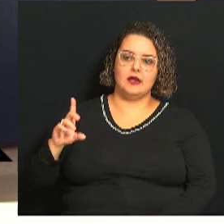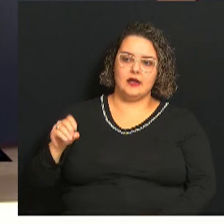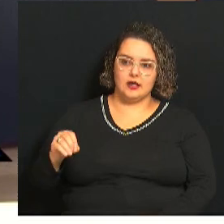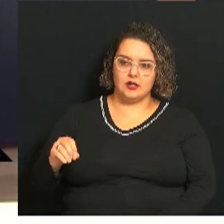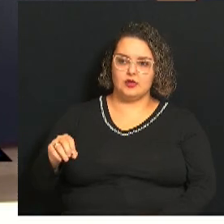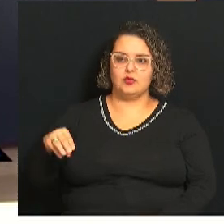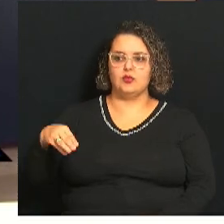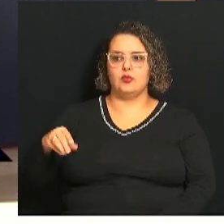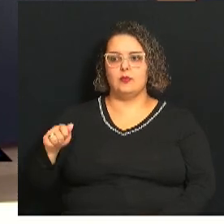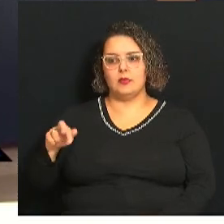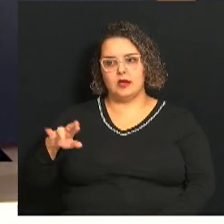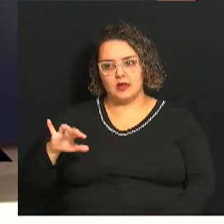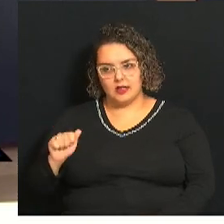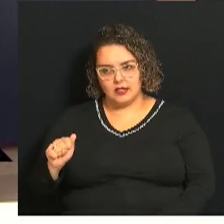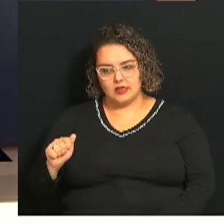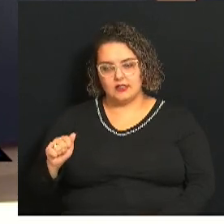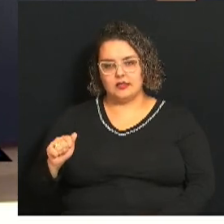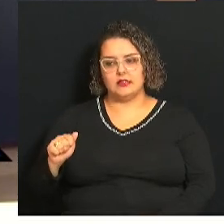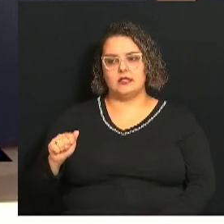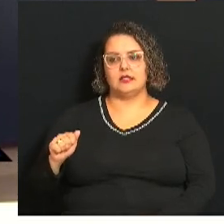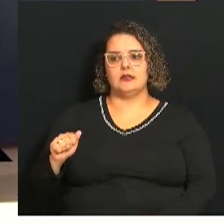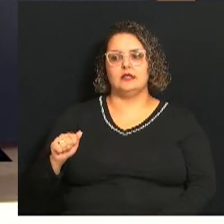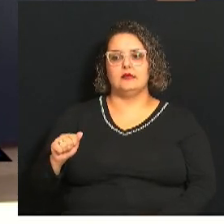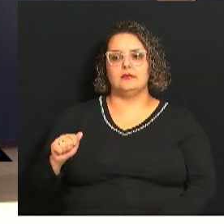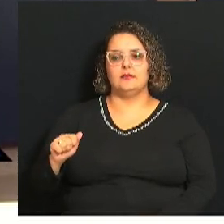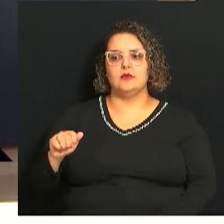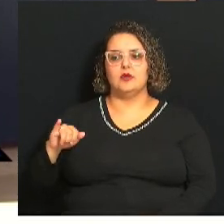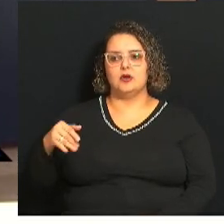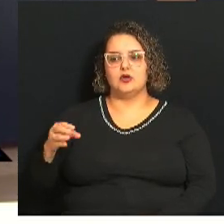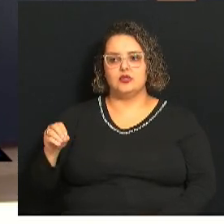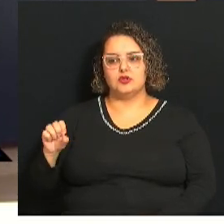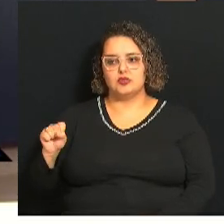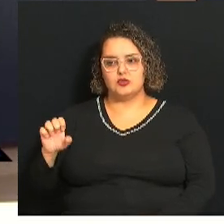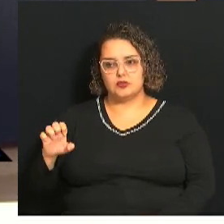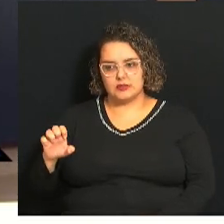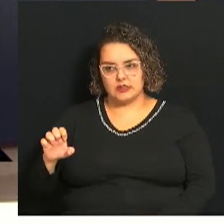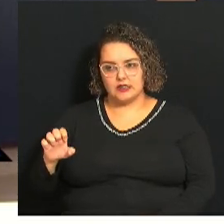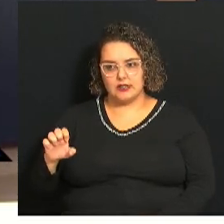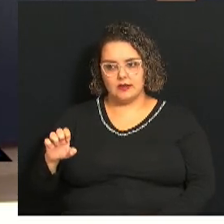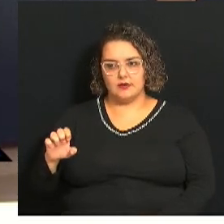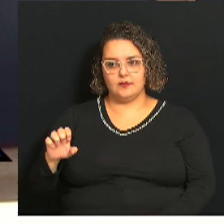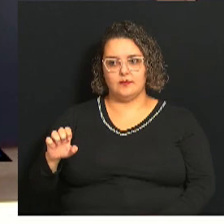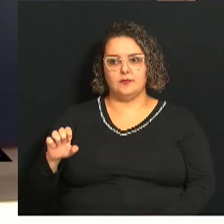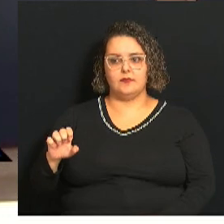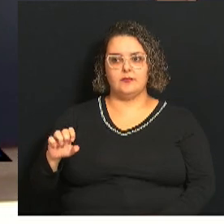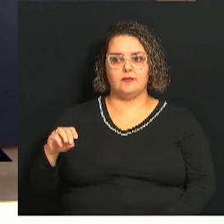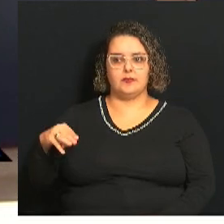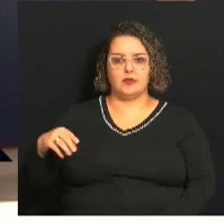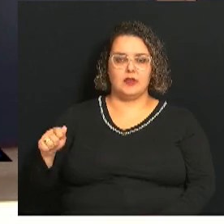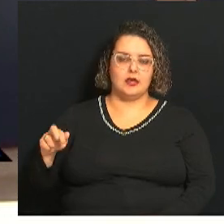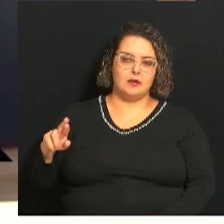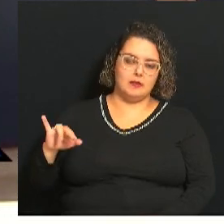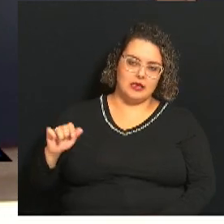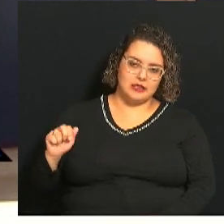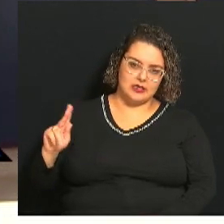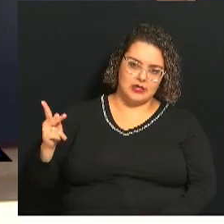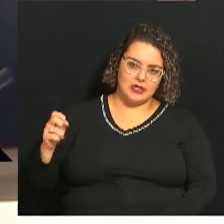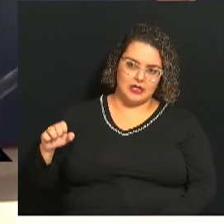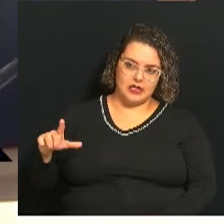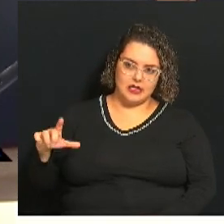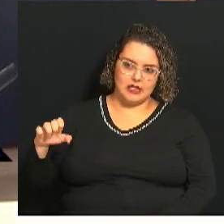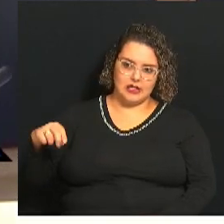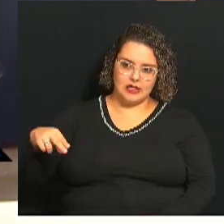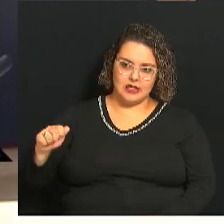Maria Cabral também do Resgate Cambuí, José Furtado do Condema e a Maria Helena Novaes Rodrigues, presidente